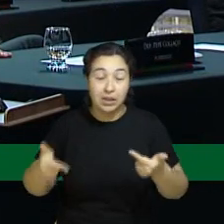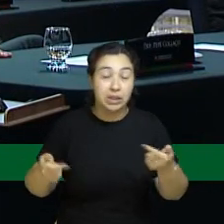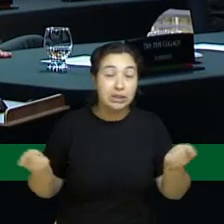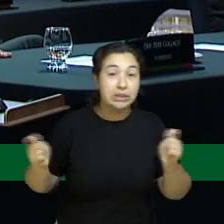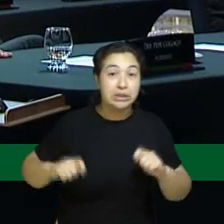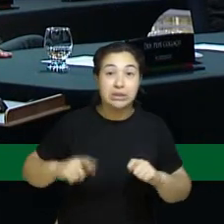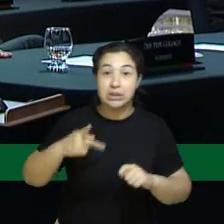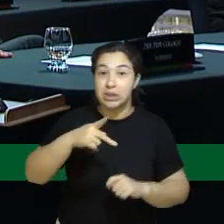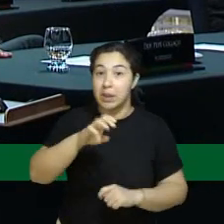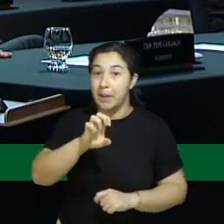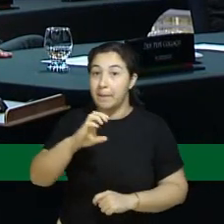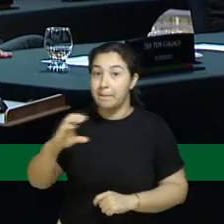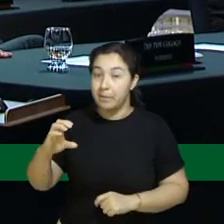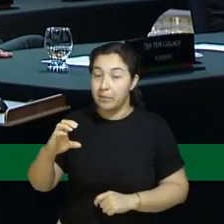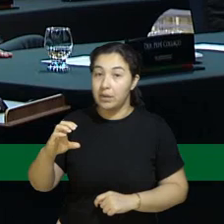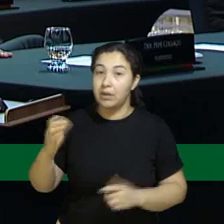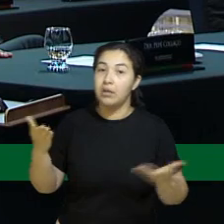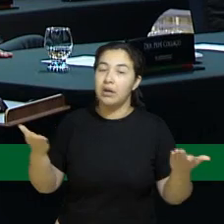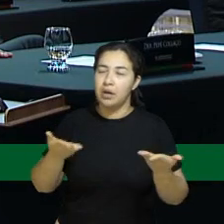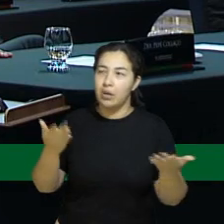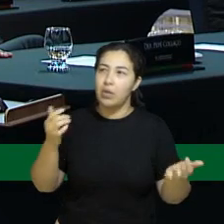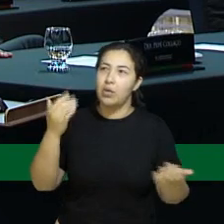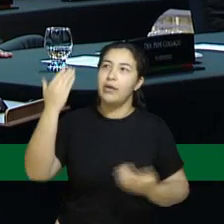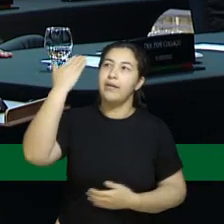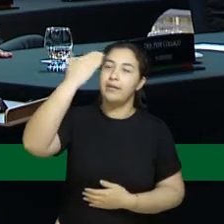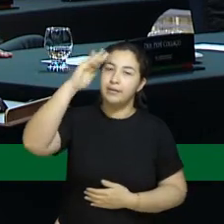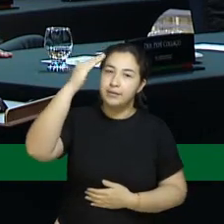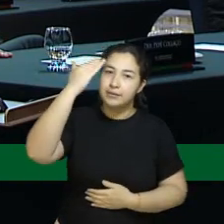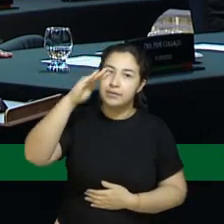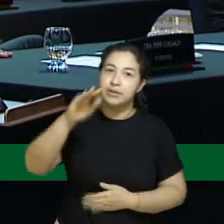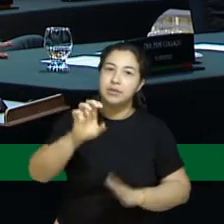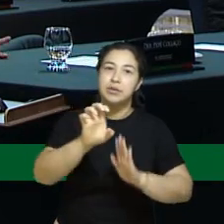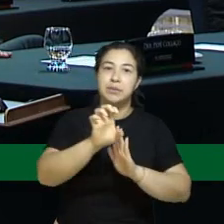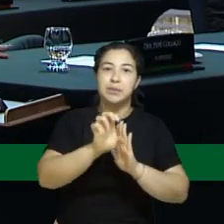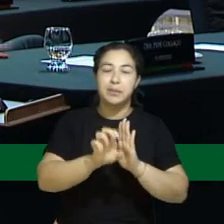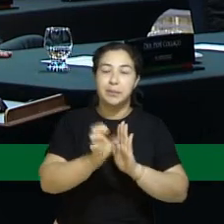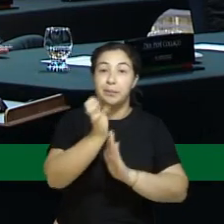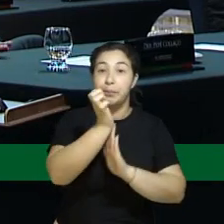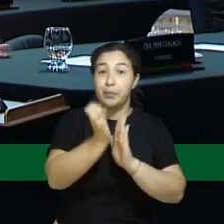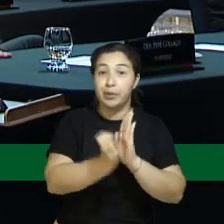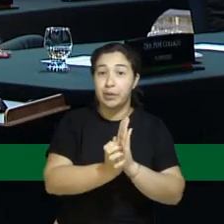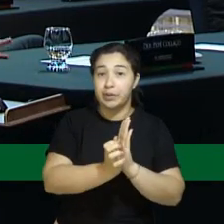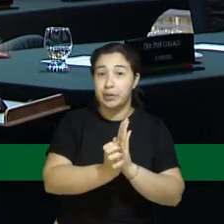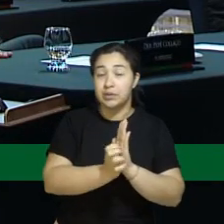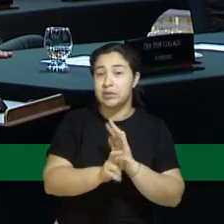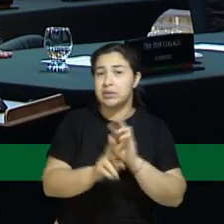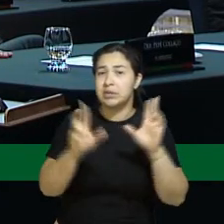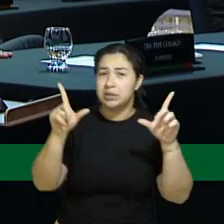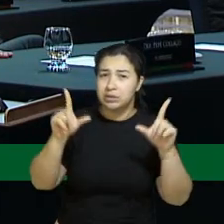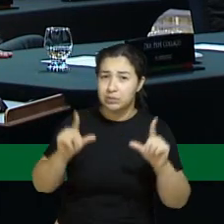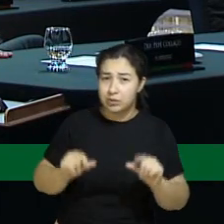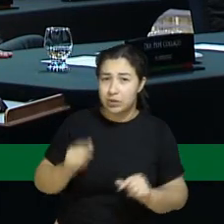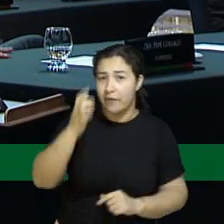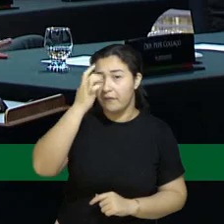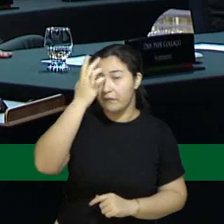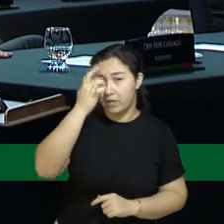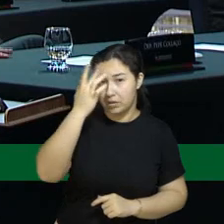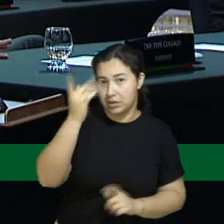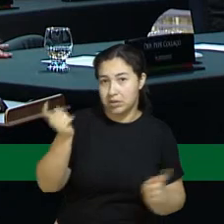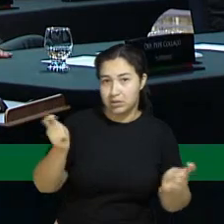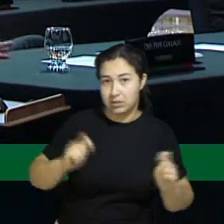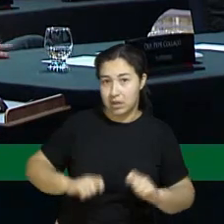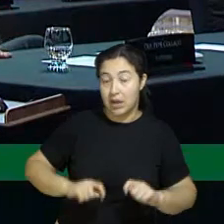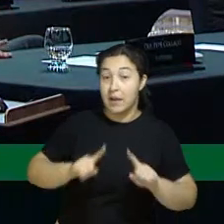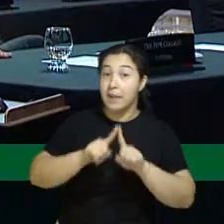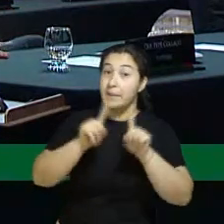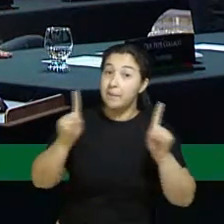Napoleão. Hoje eu entendo que isso é a menor burocracia possível, nós estamos facilitando um processo, mas desde que